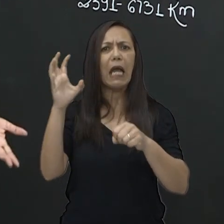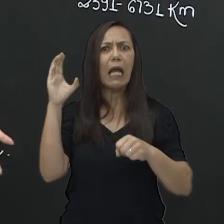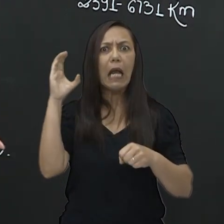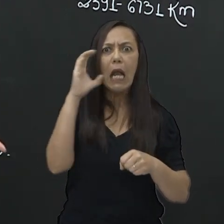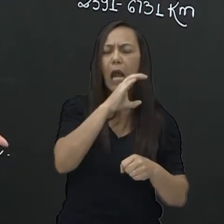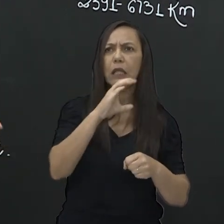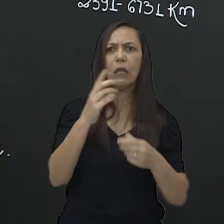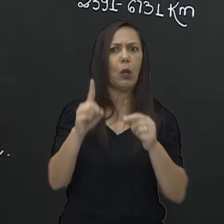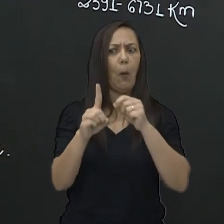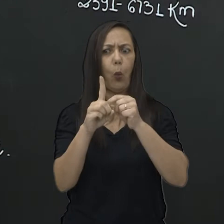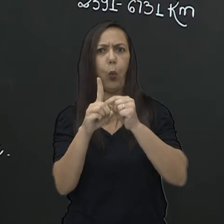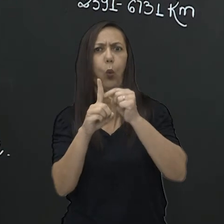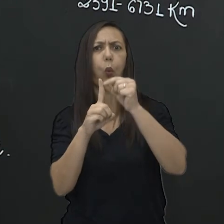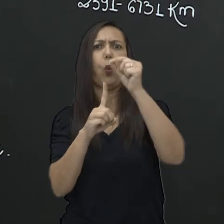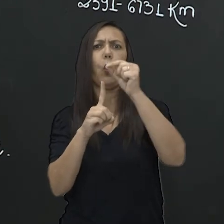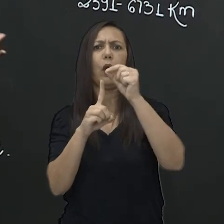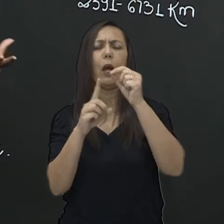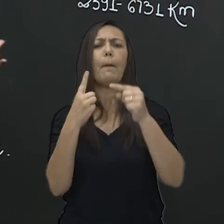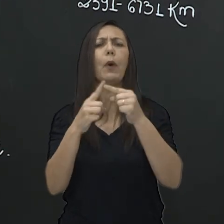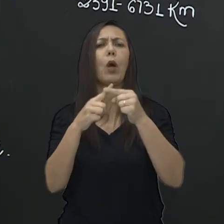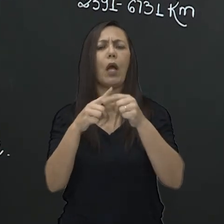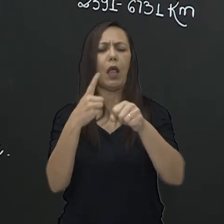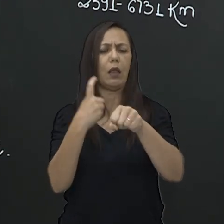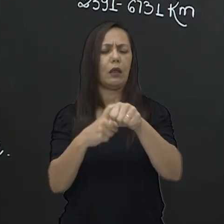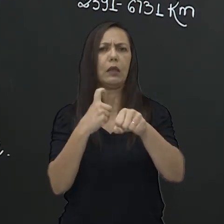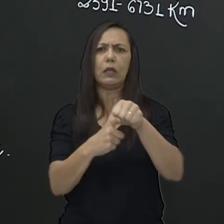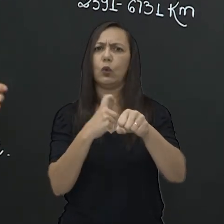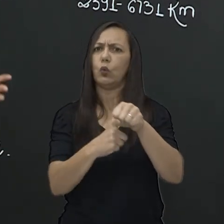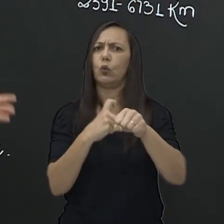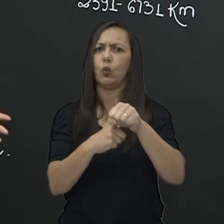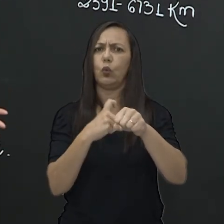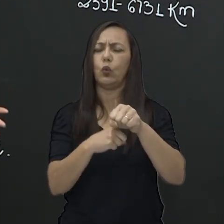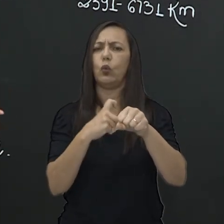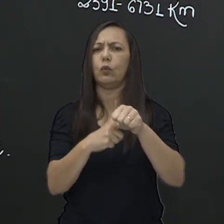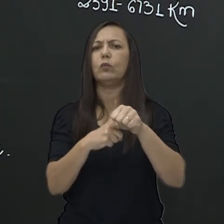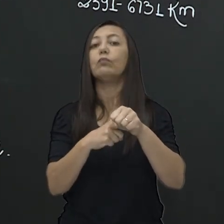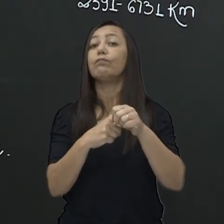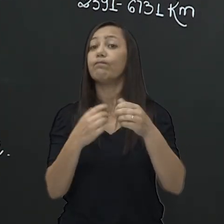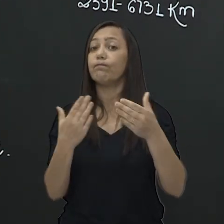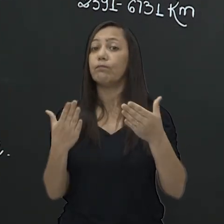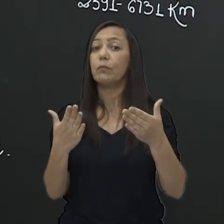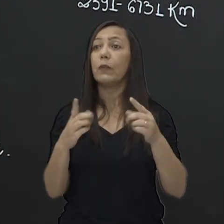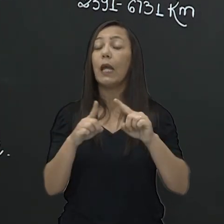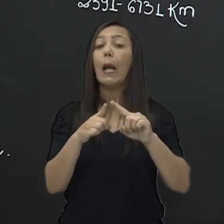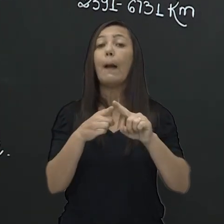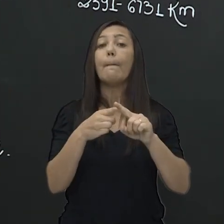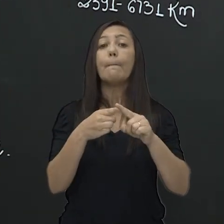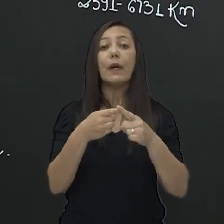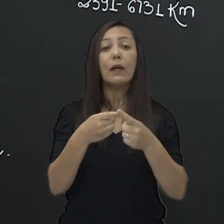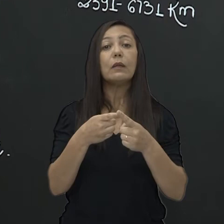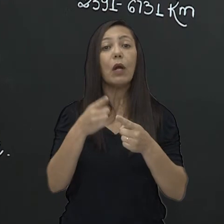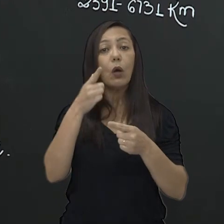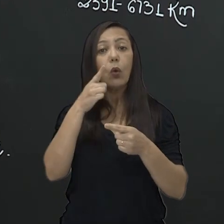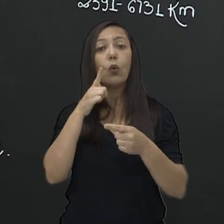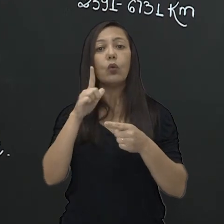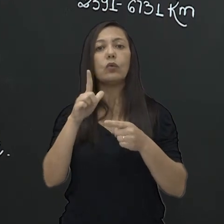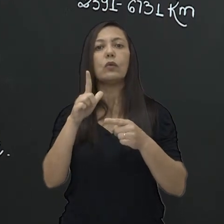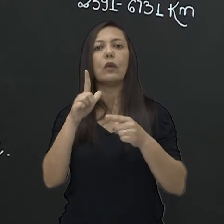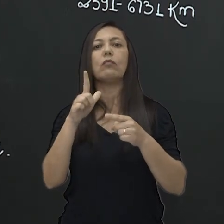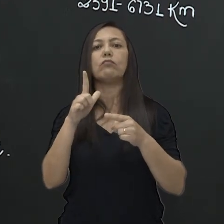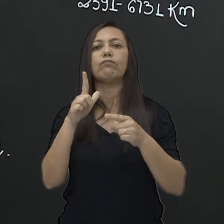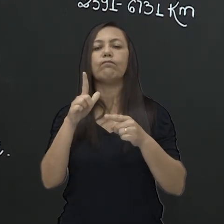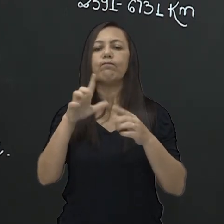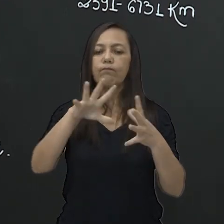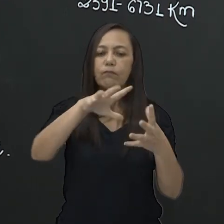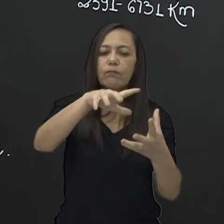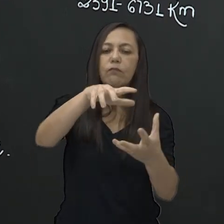muito quente, o negócio o metal vai estar ultra mega derretido. Só que para algo ter um estado físico, se